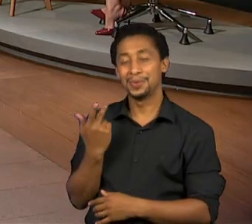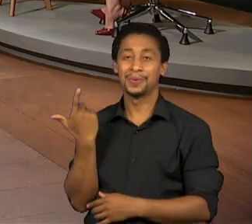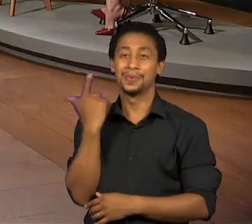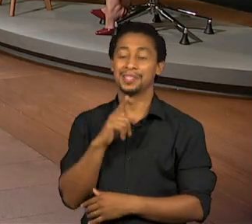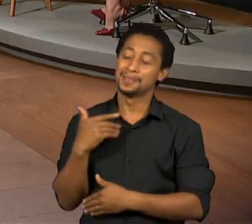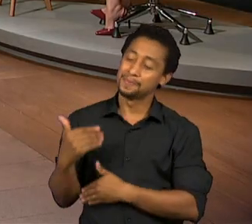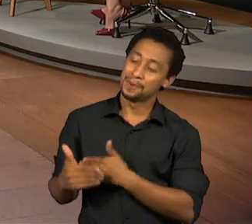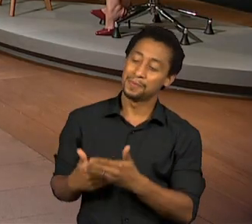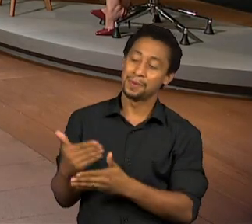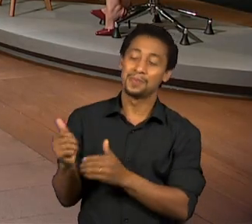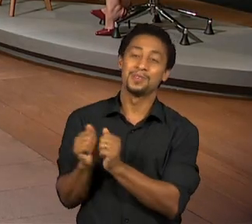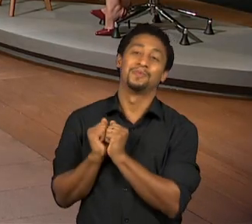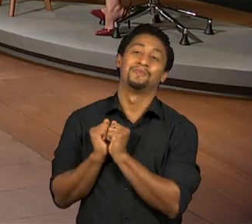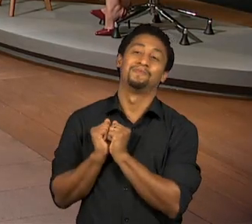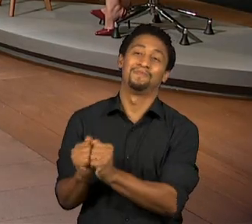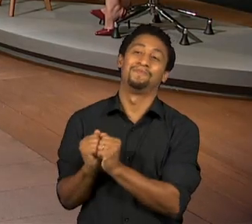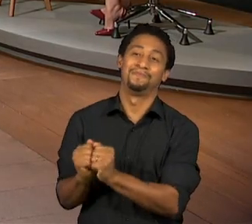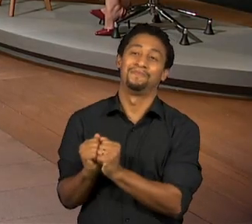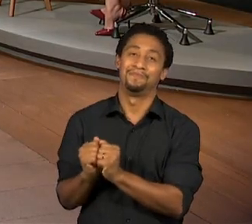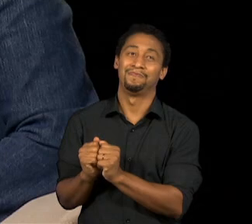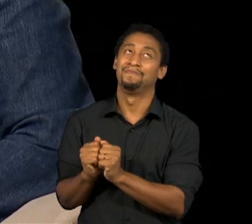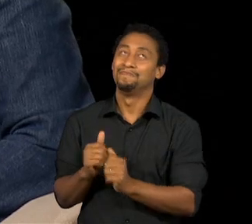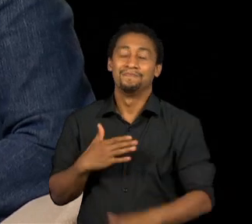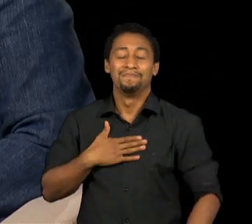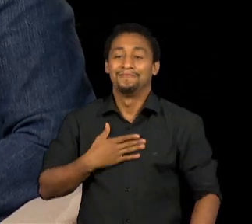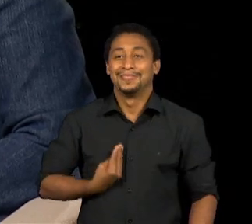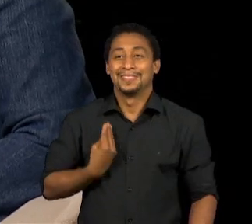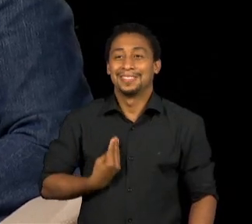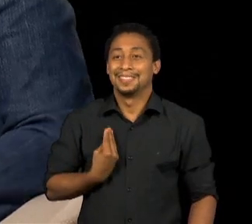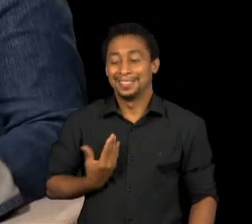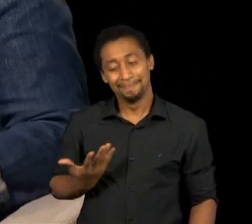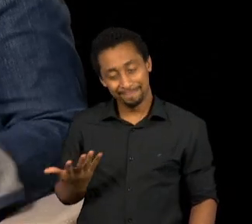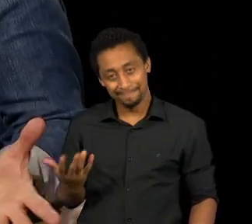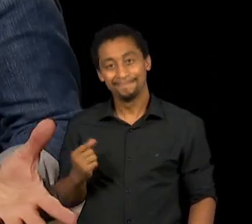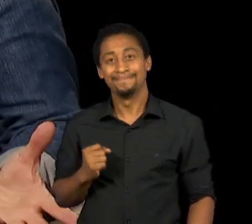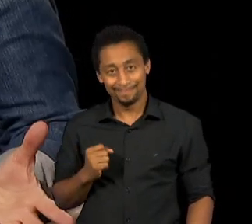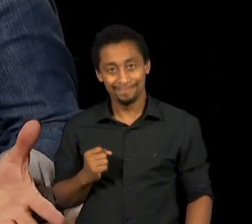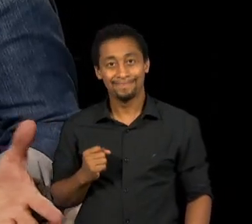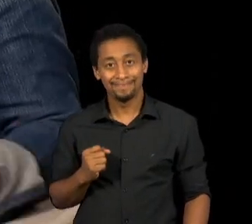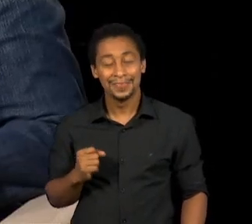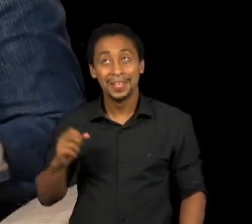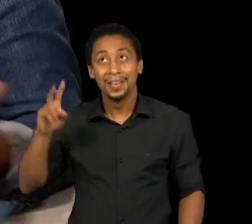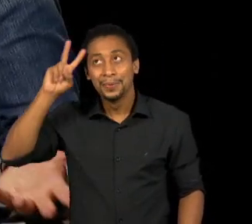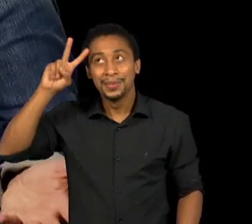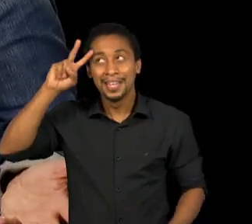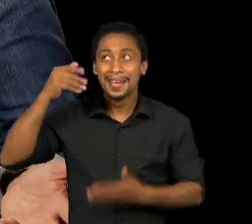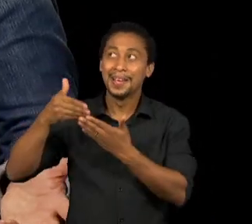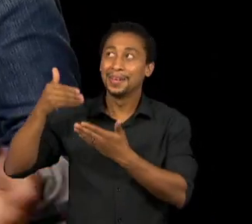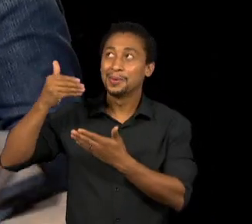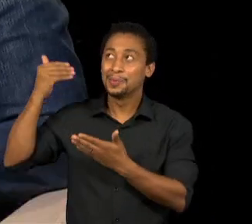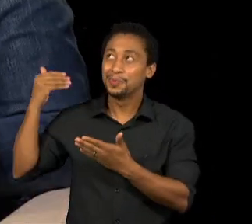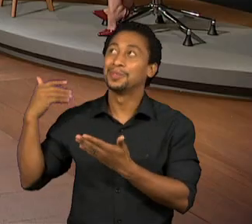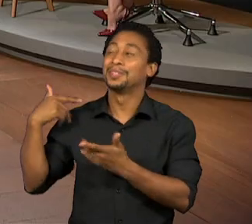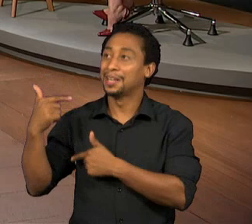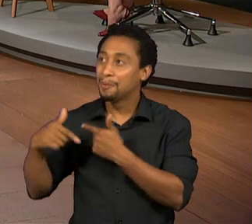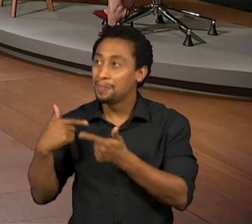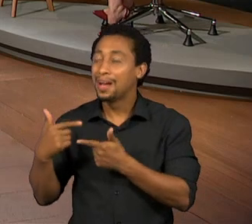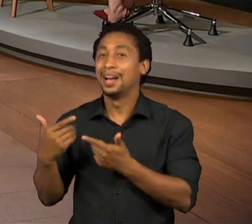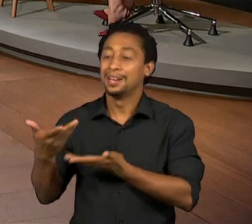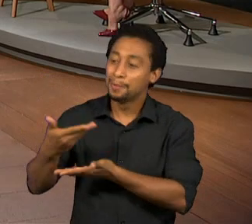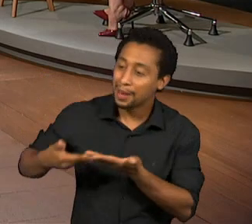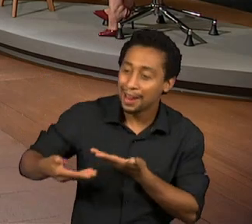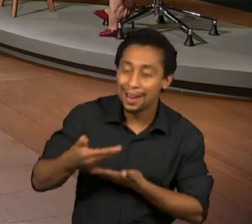tem sido assim muito marcante mesmo nos nossos dias, nas nossas vidas, nesse momento